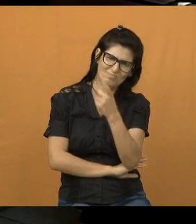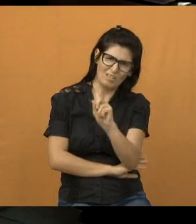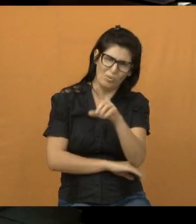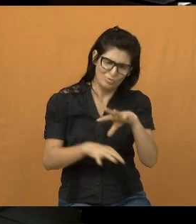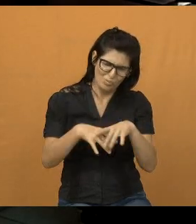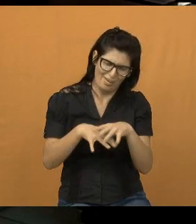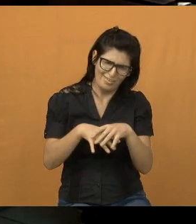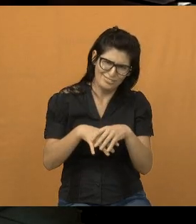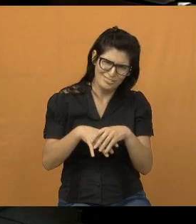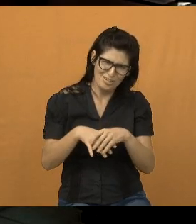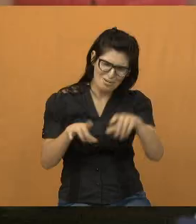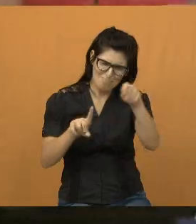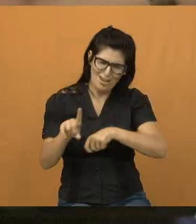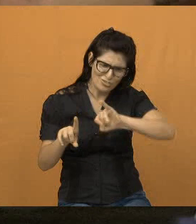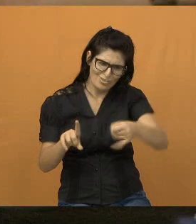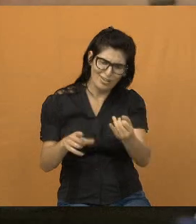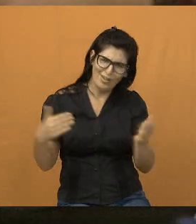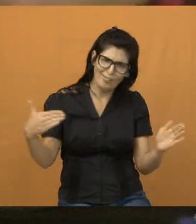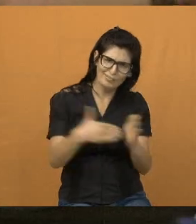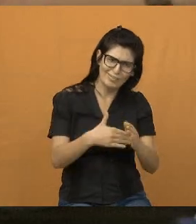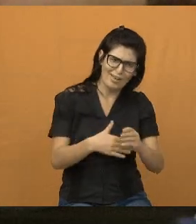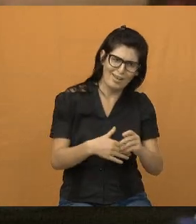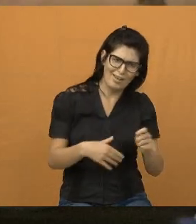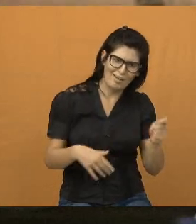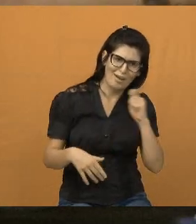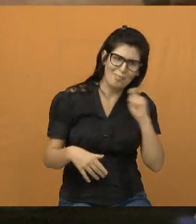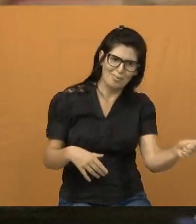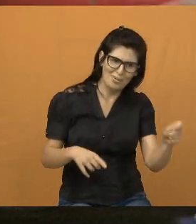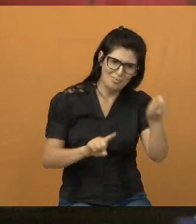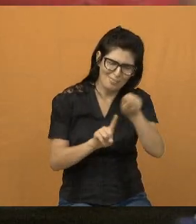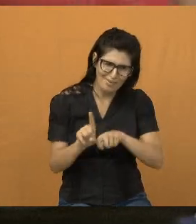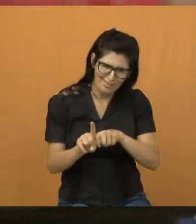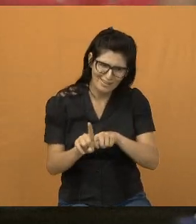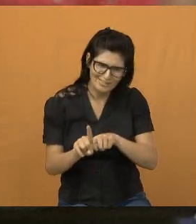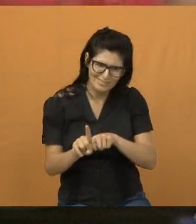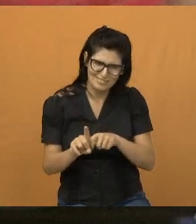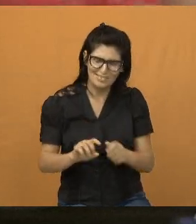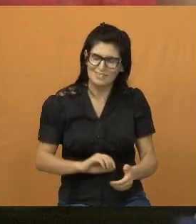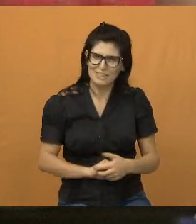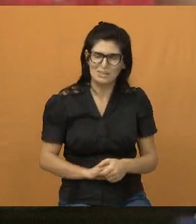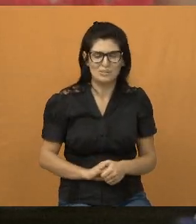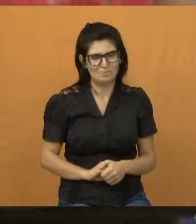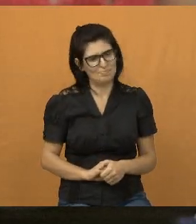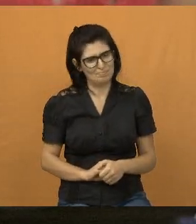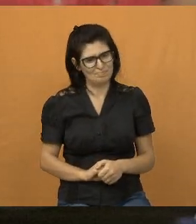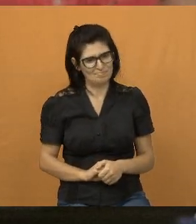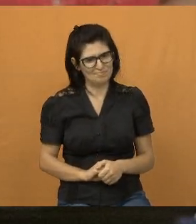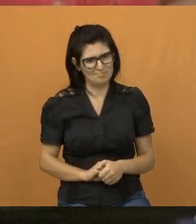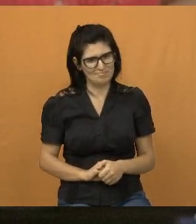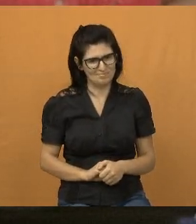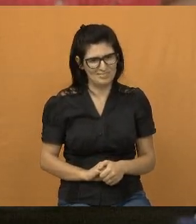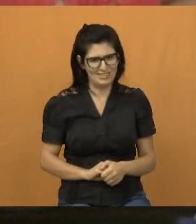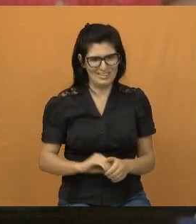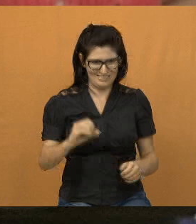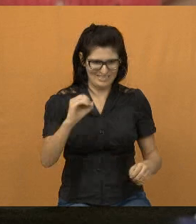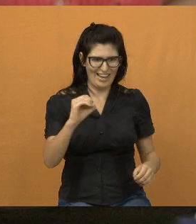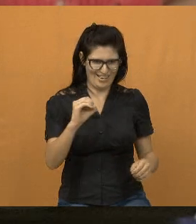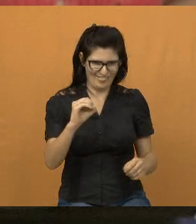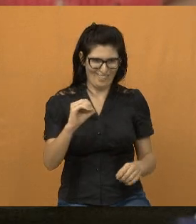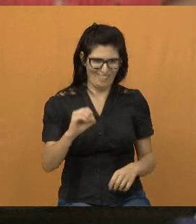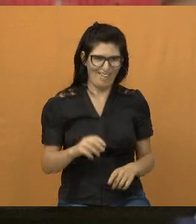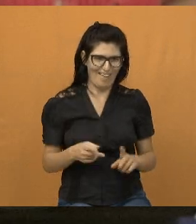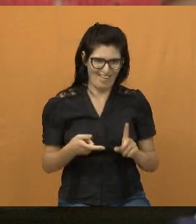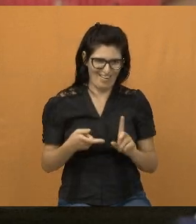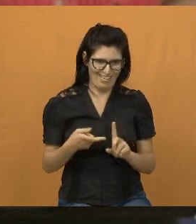Você diz, a referência que você está fazendo é o fato de ter sido 0 no primeiro, 0